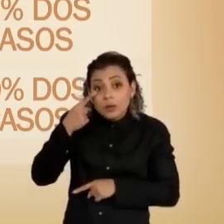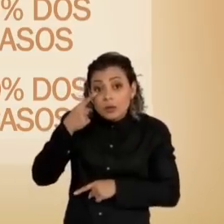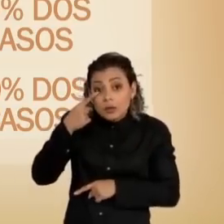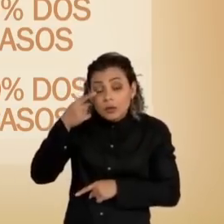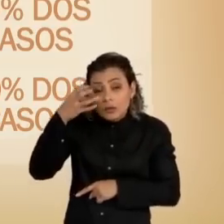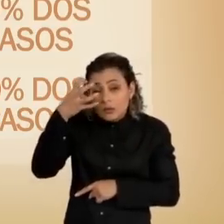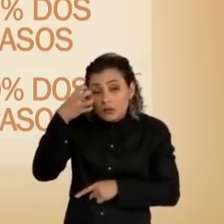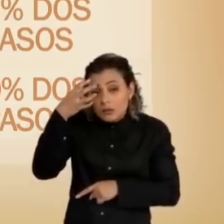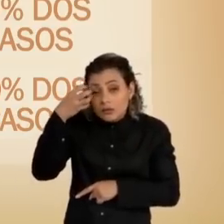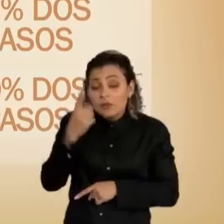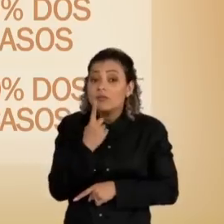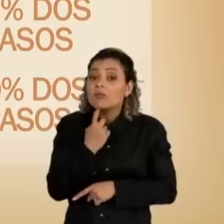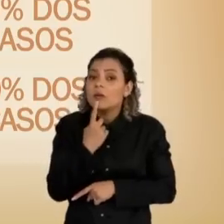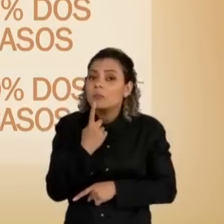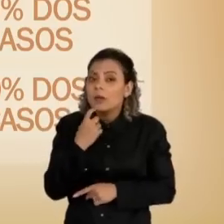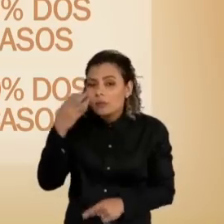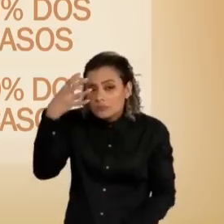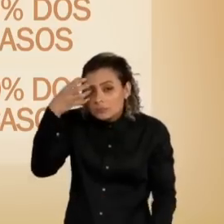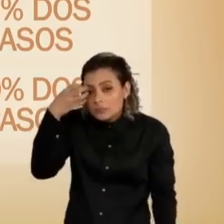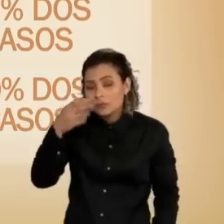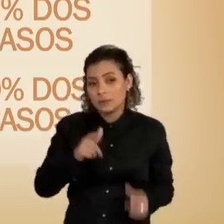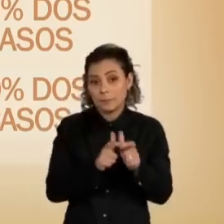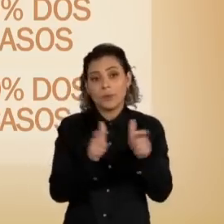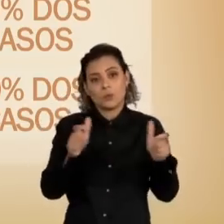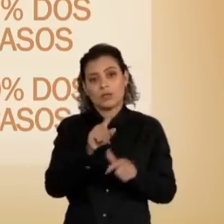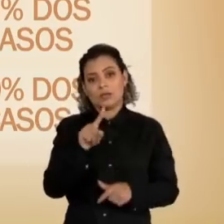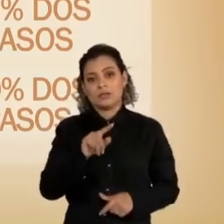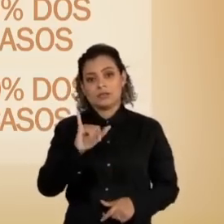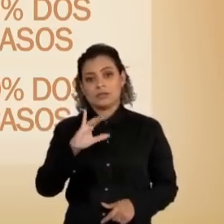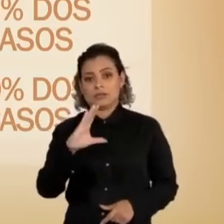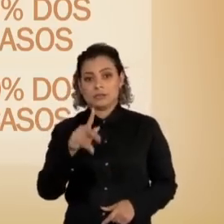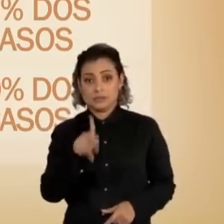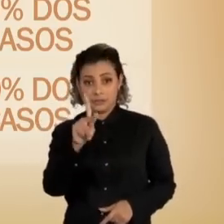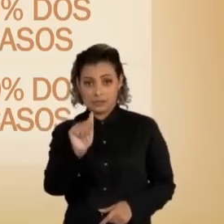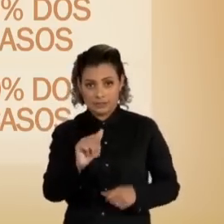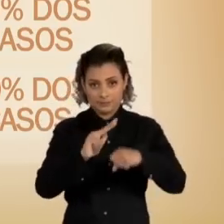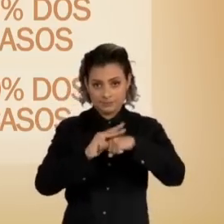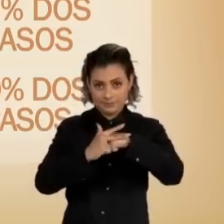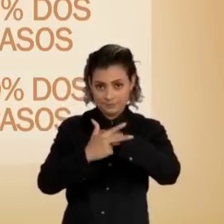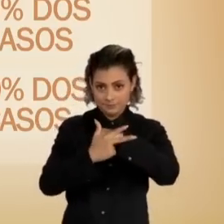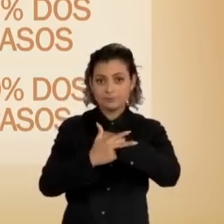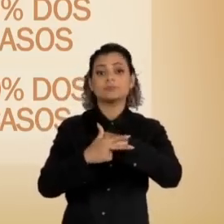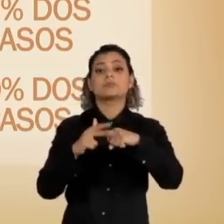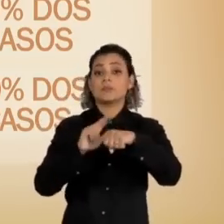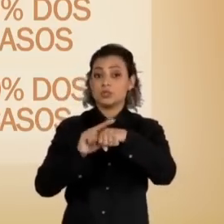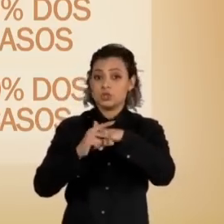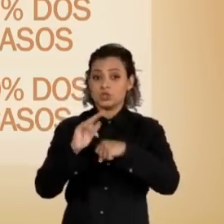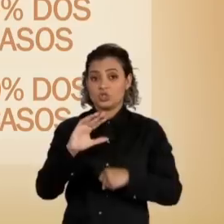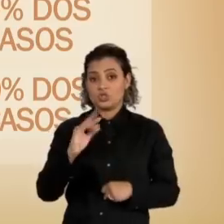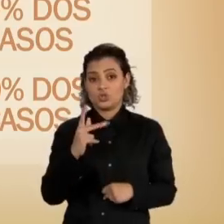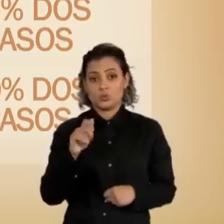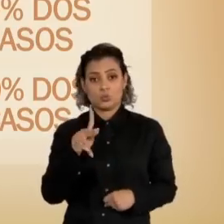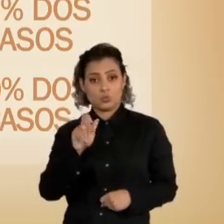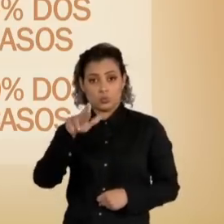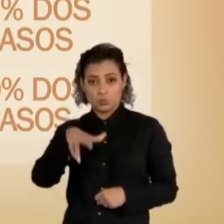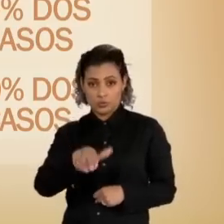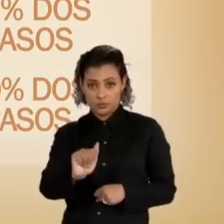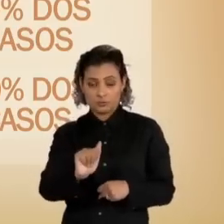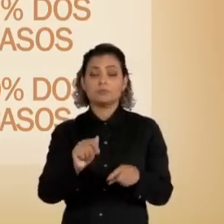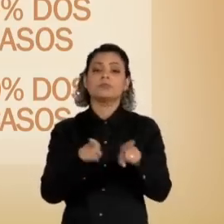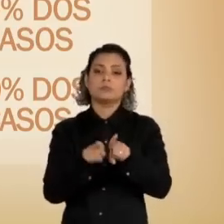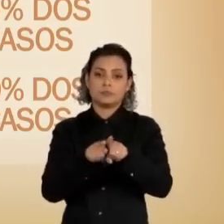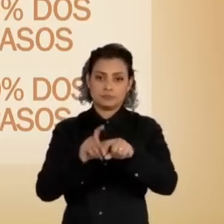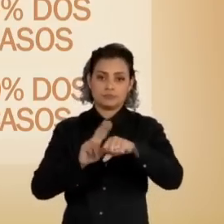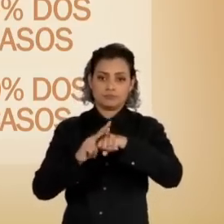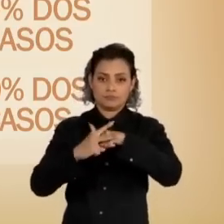A conjuntivite é mais frequente na zika. E a zika, muitas vezes, não tem febre. Tem febre na dengue, tem febre